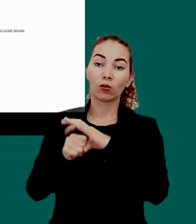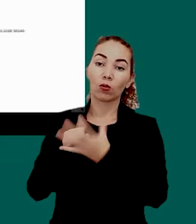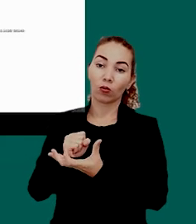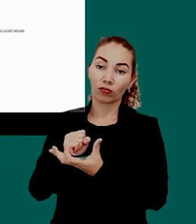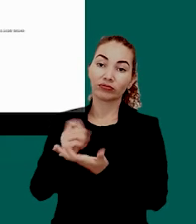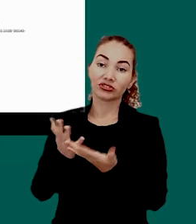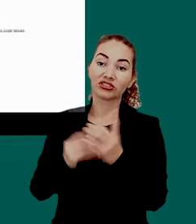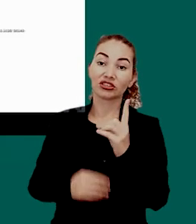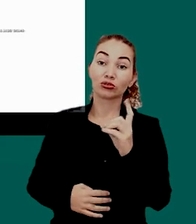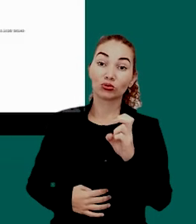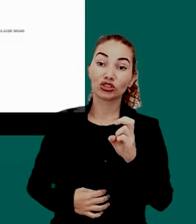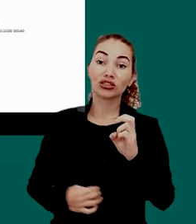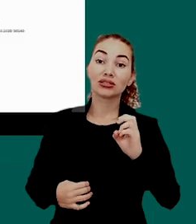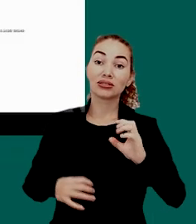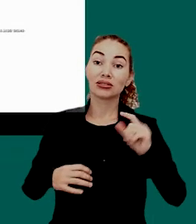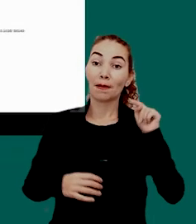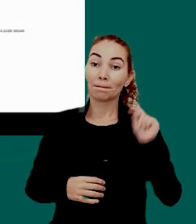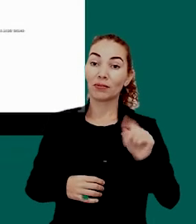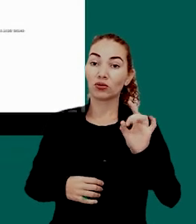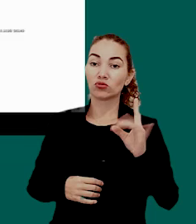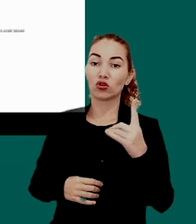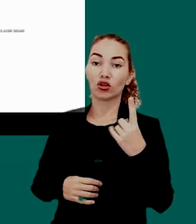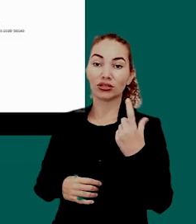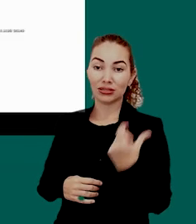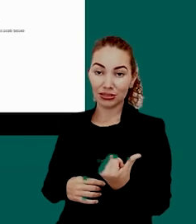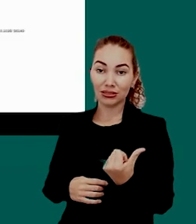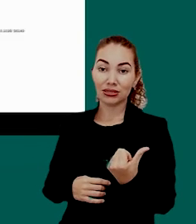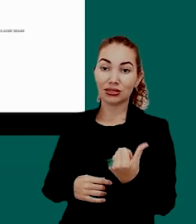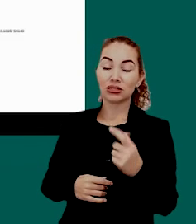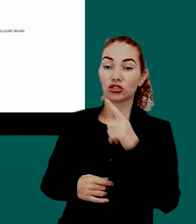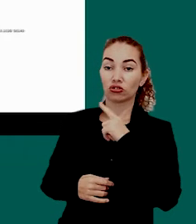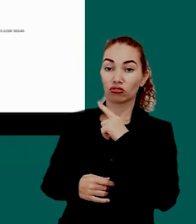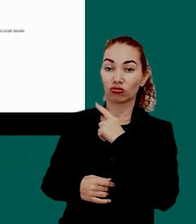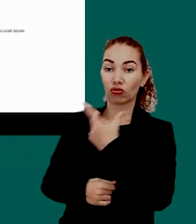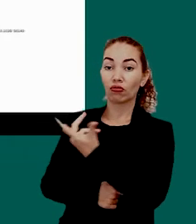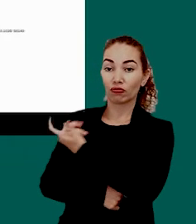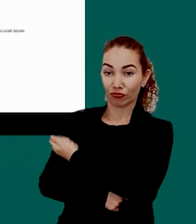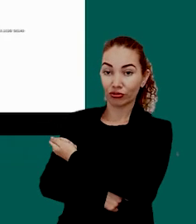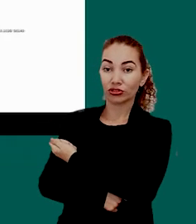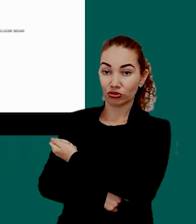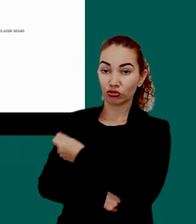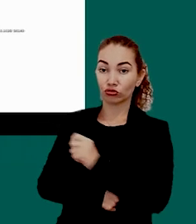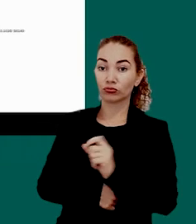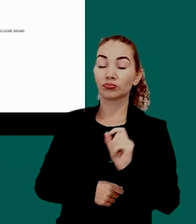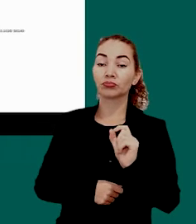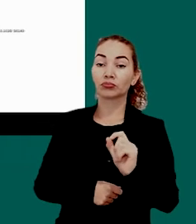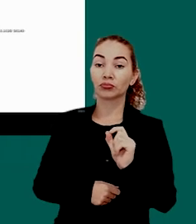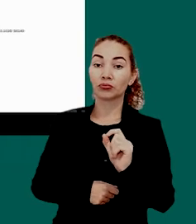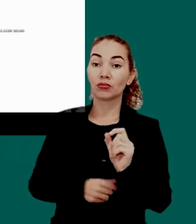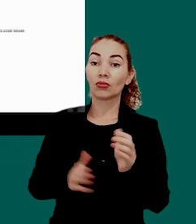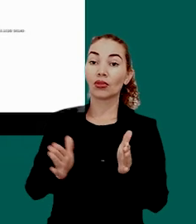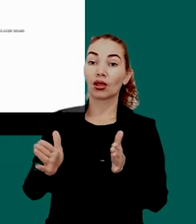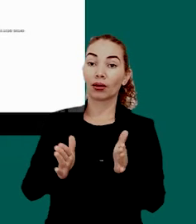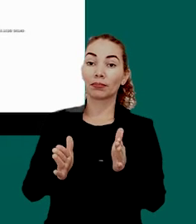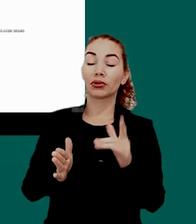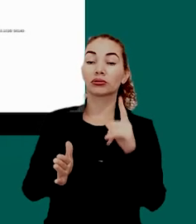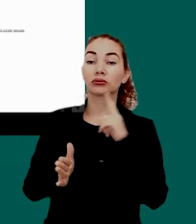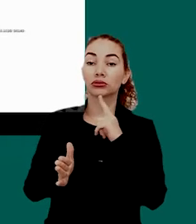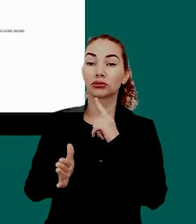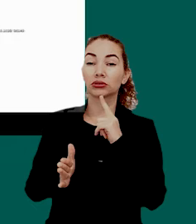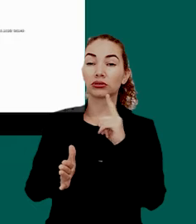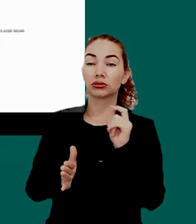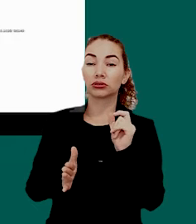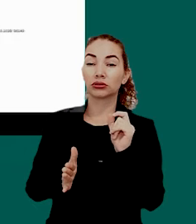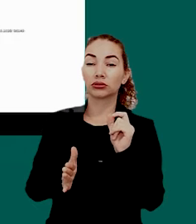de 15 mil participantes, só 16 que tomaram vacinas acabaram tendo diagnóstico de Covid, enquanto isso, de